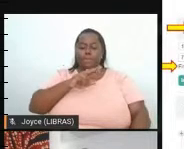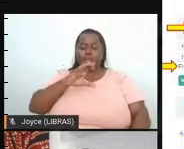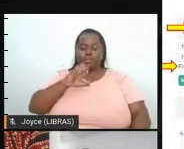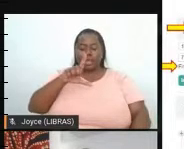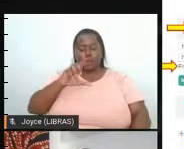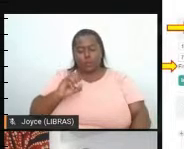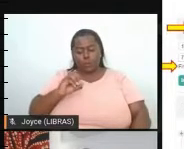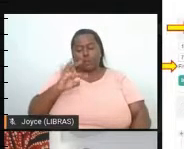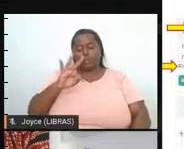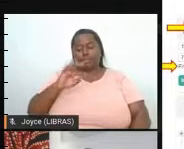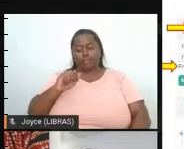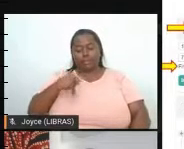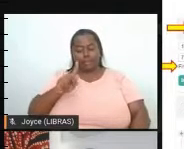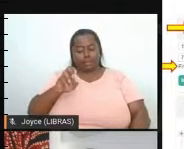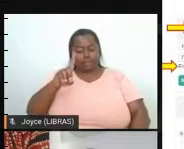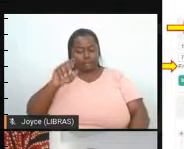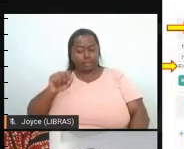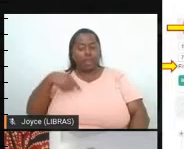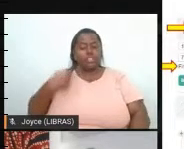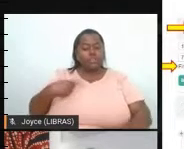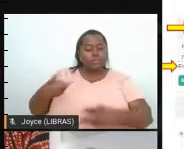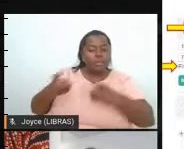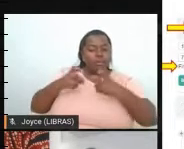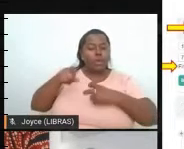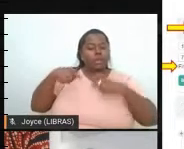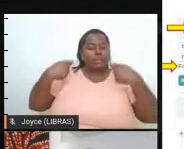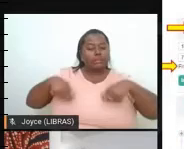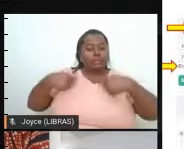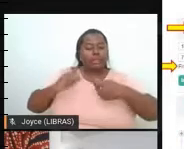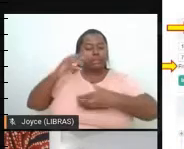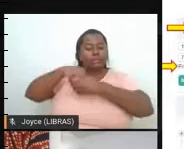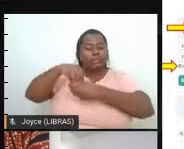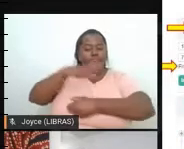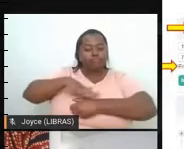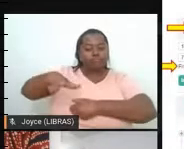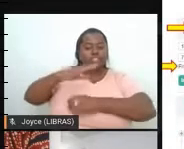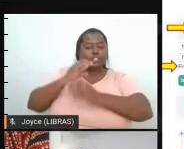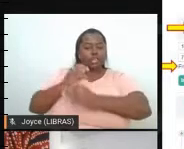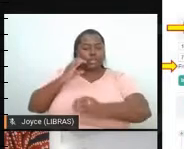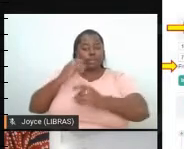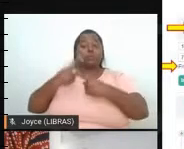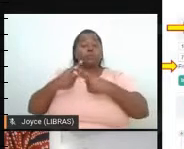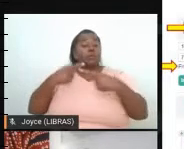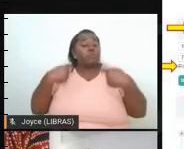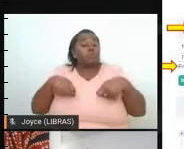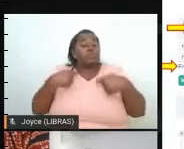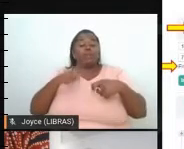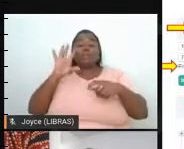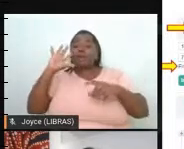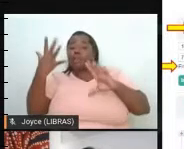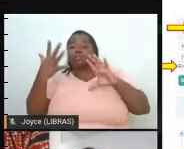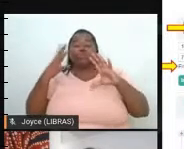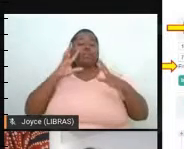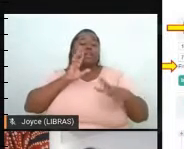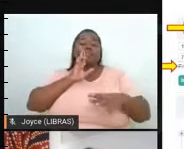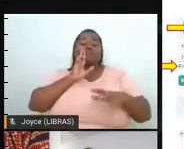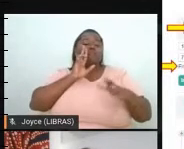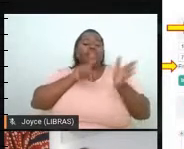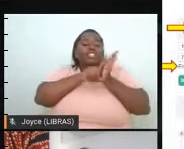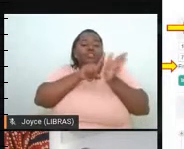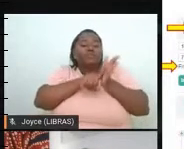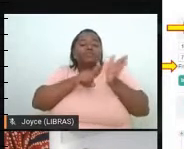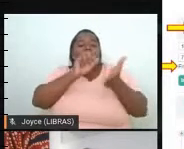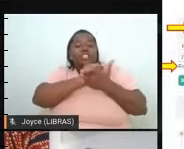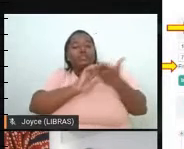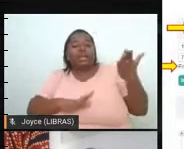enxergou essa necessidade dentro da engenharia, porque a gente precisava de resolução de exercícios que tivessem forma de tabela,